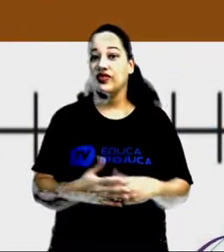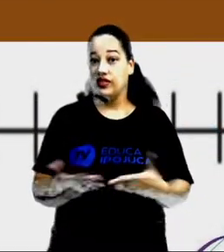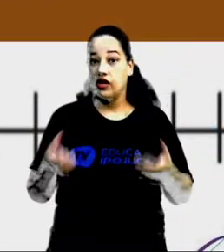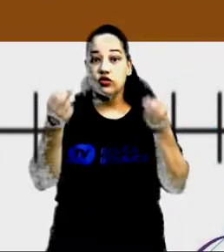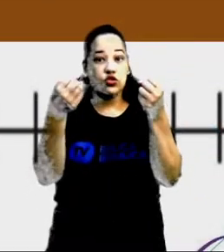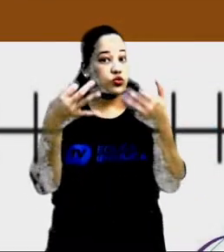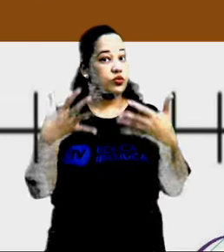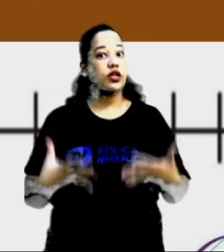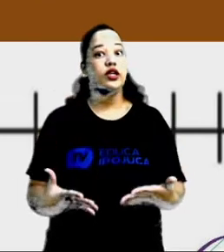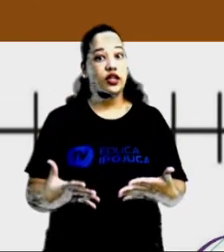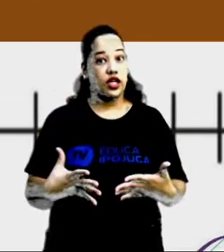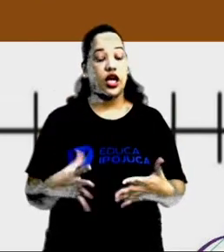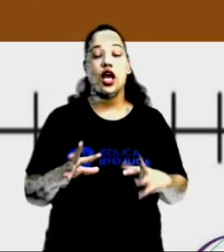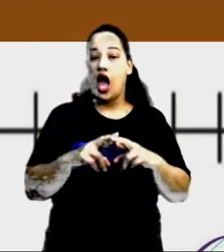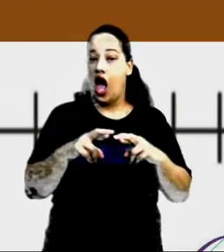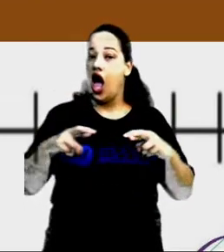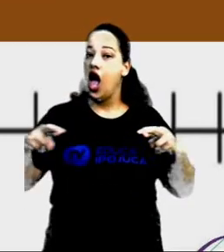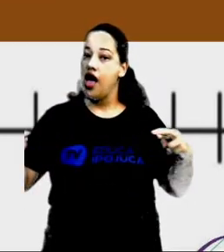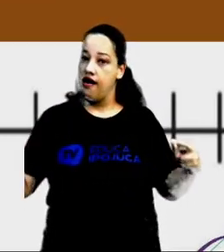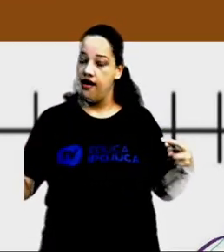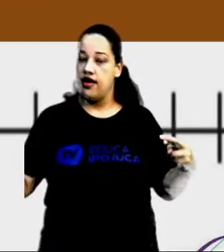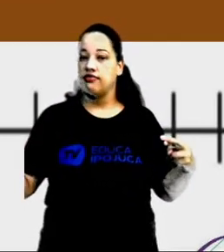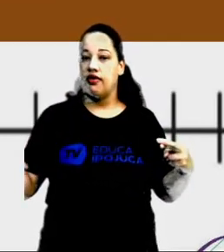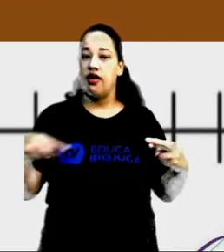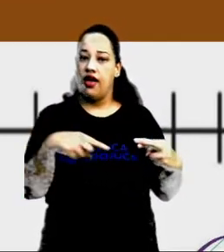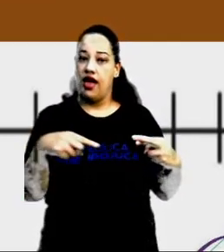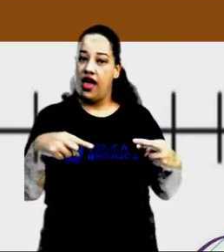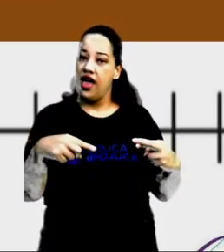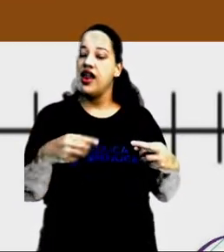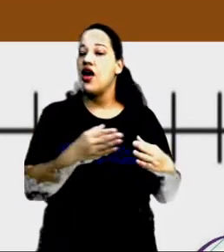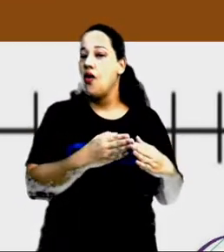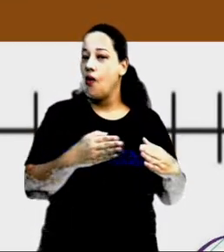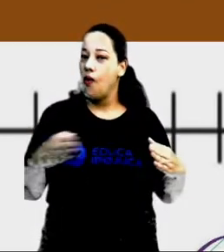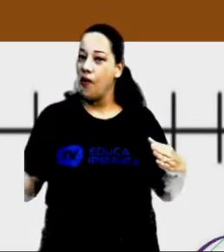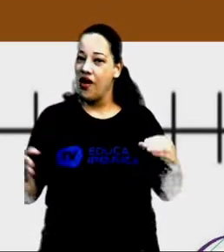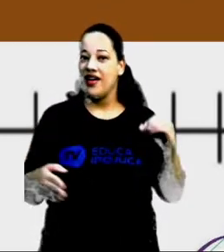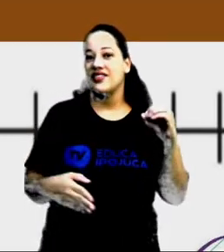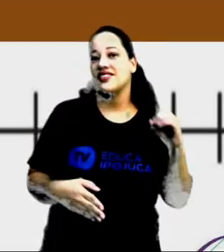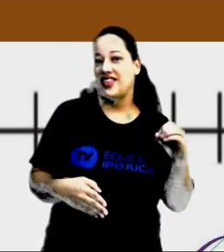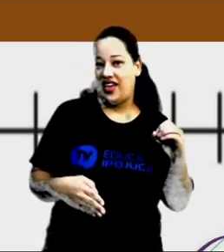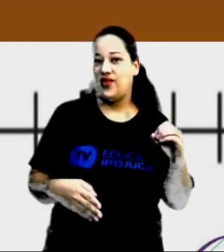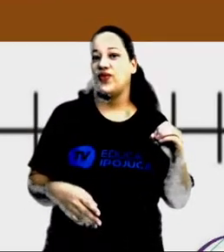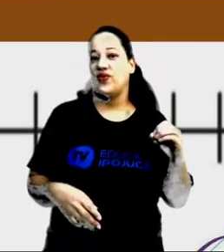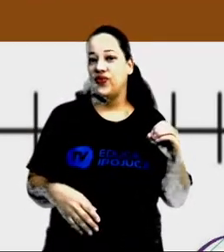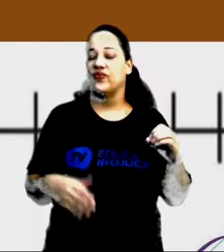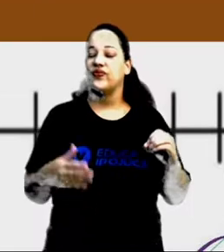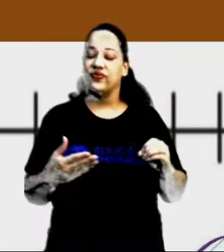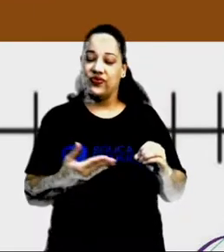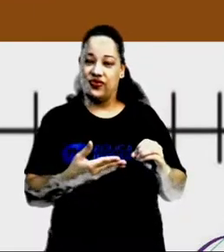falei, toda reta numérica começa com o número 0.